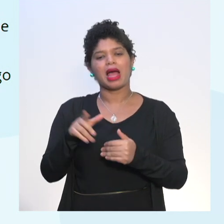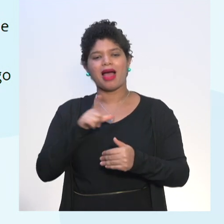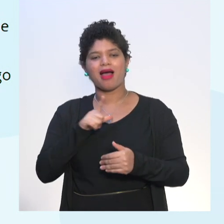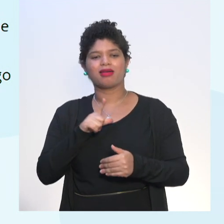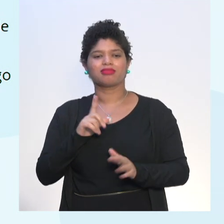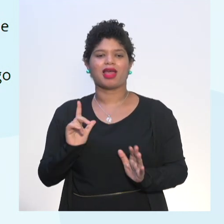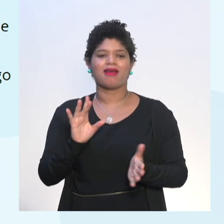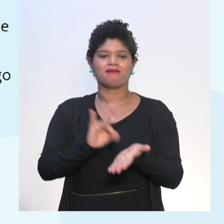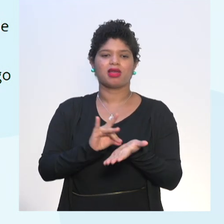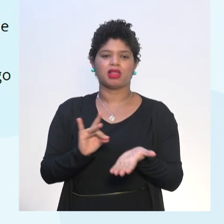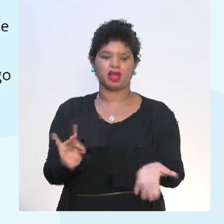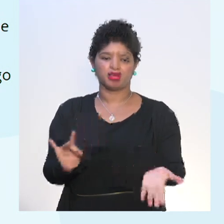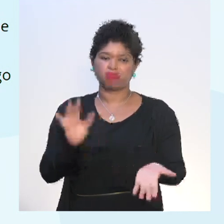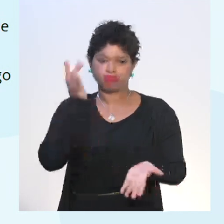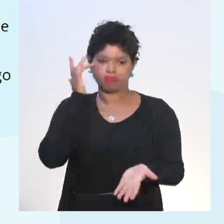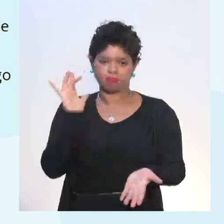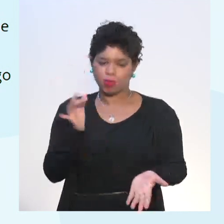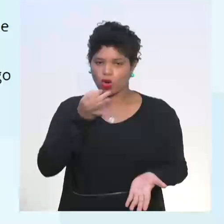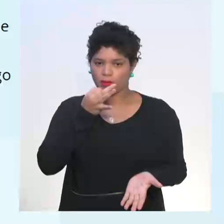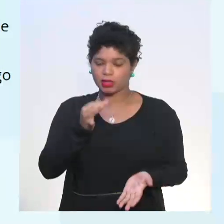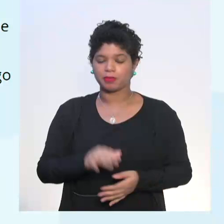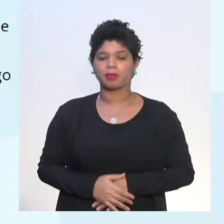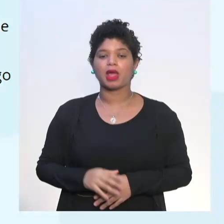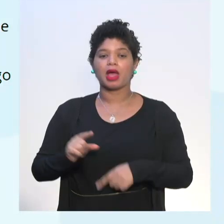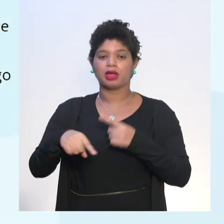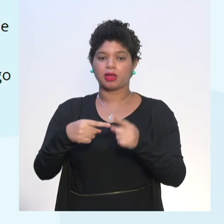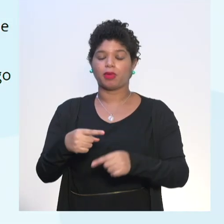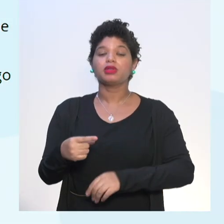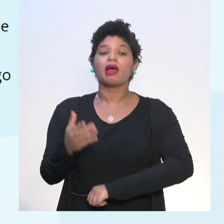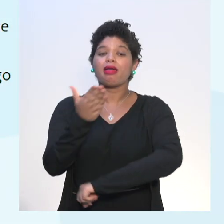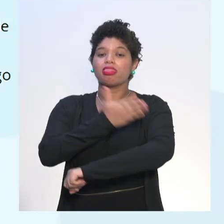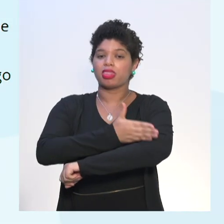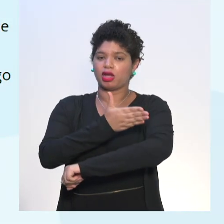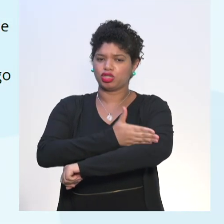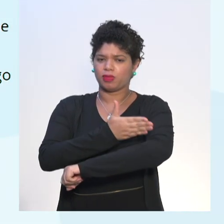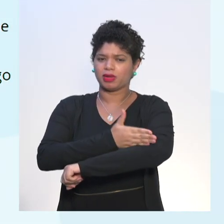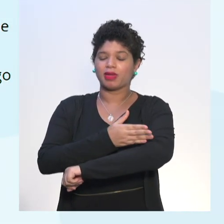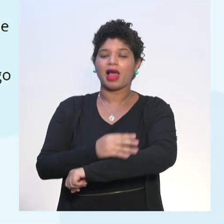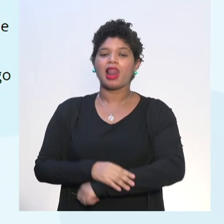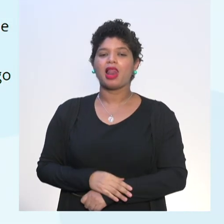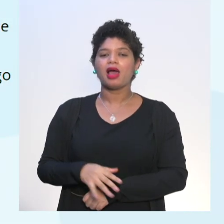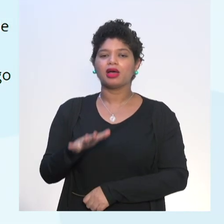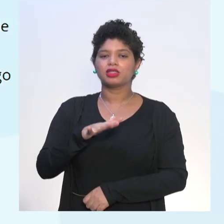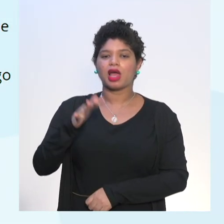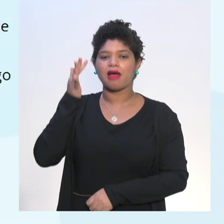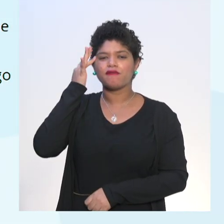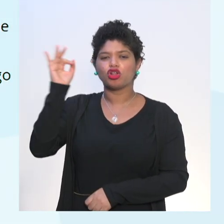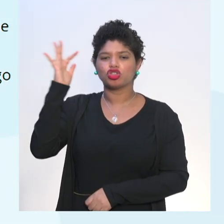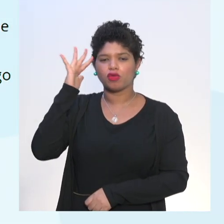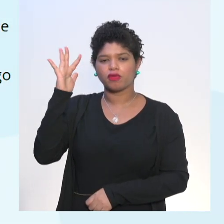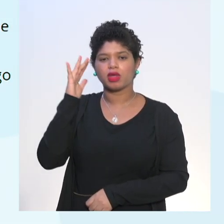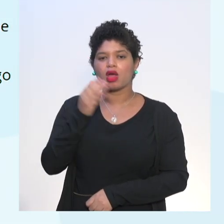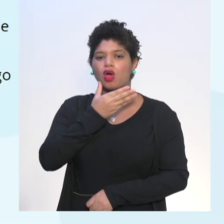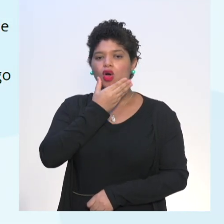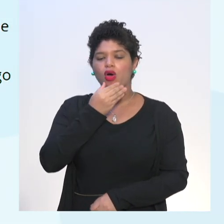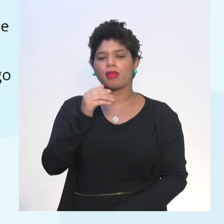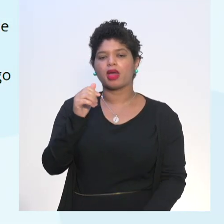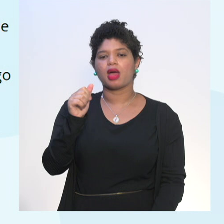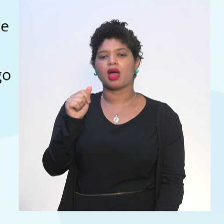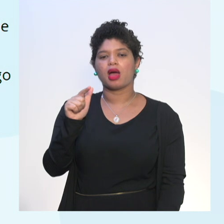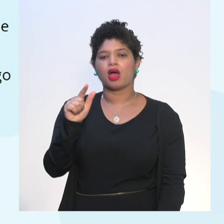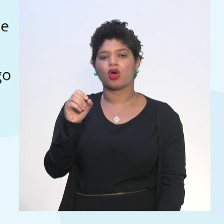tido como verdade. Depois, na Idade Média, né, lá na filosofia de Agostinho, de Santo